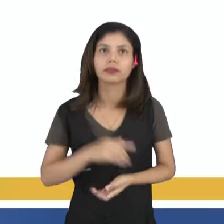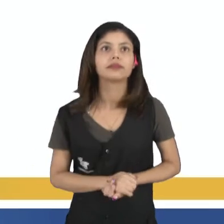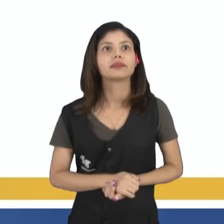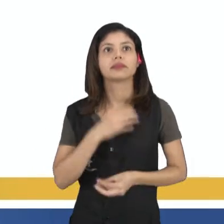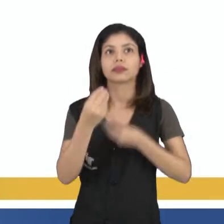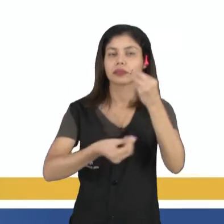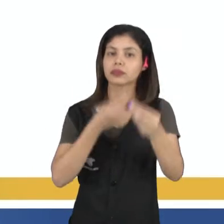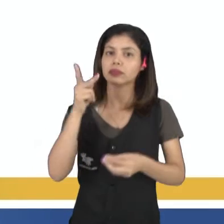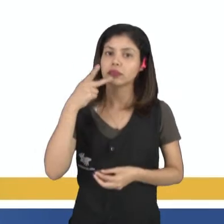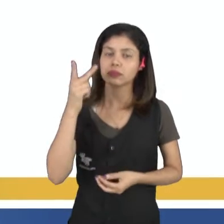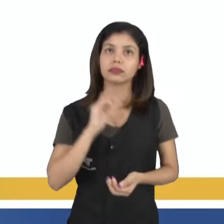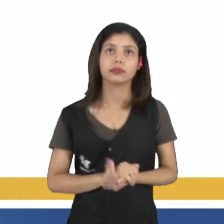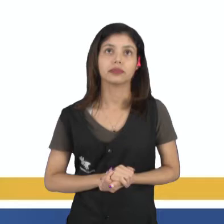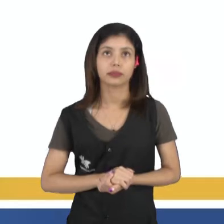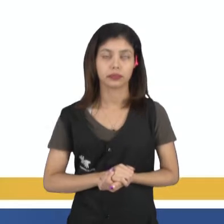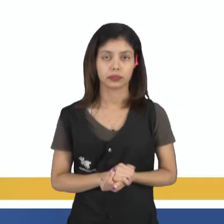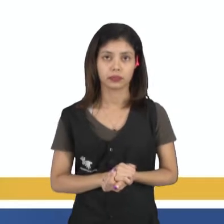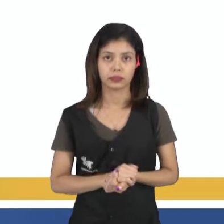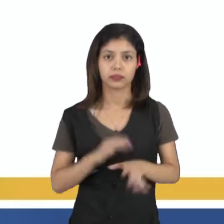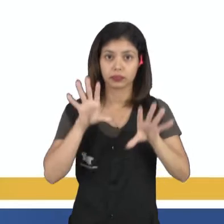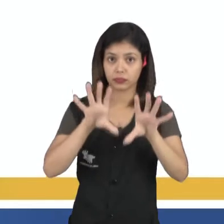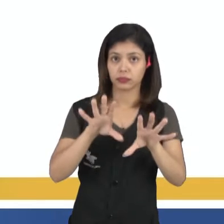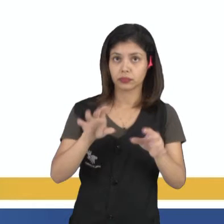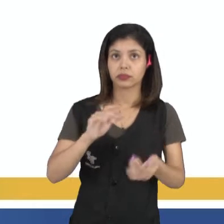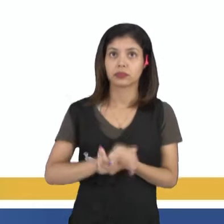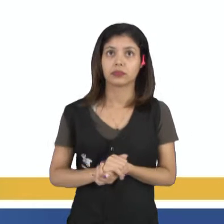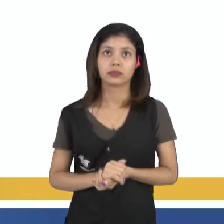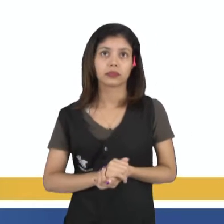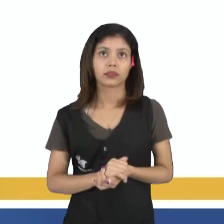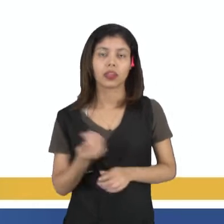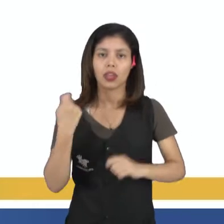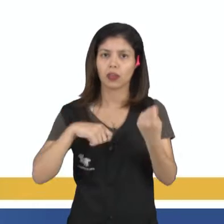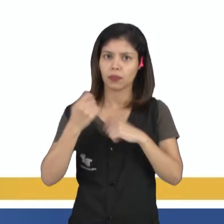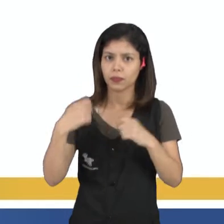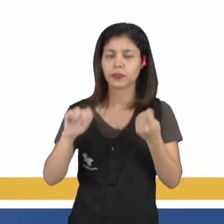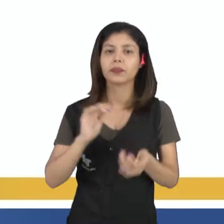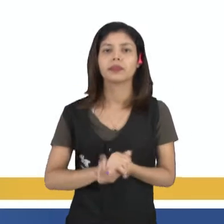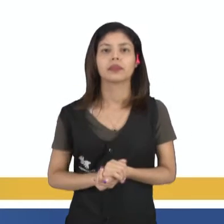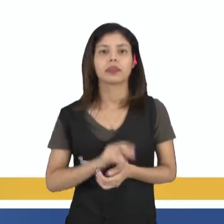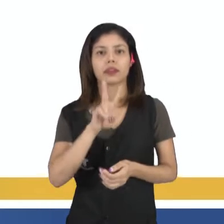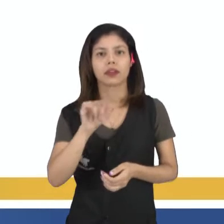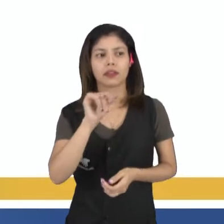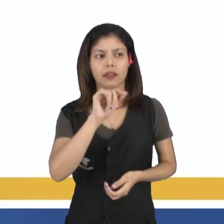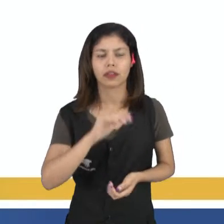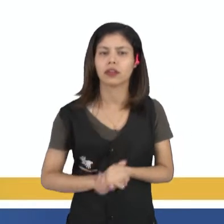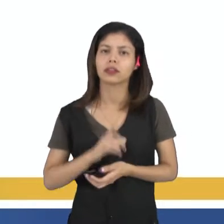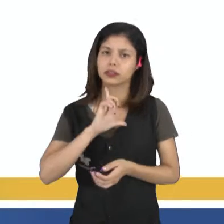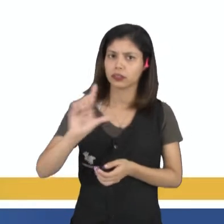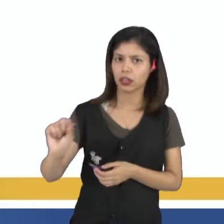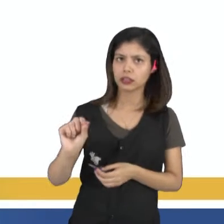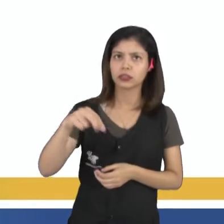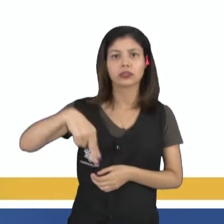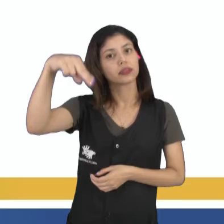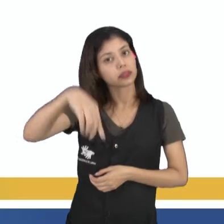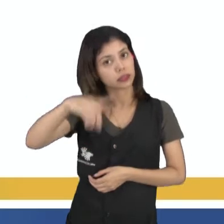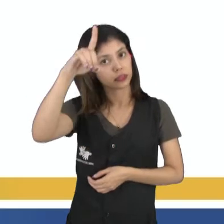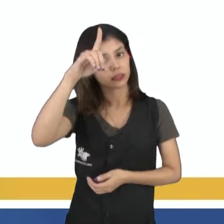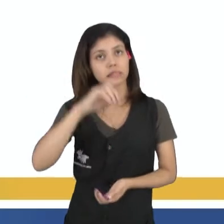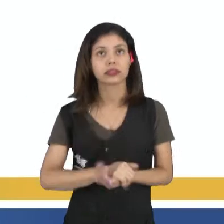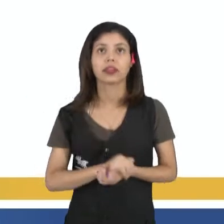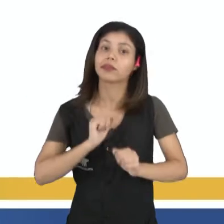como eu disse né o centro político então o centro econômico né vai sair do